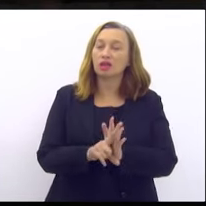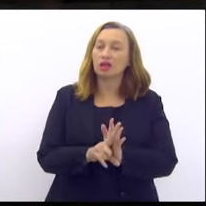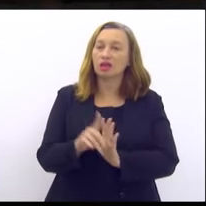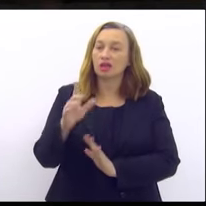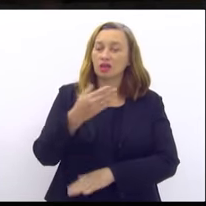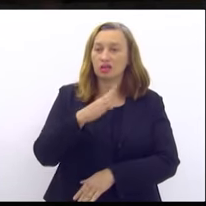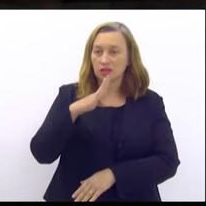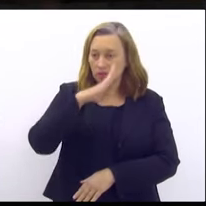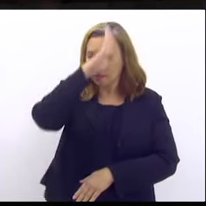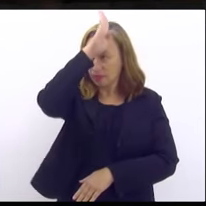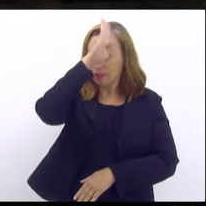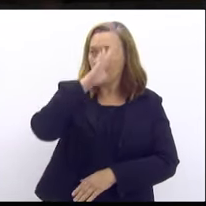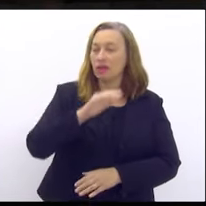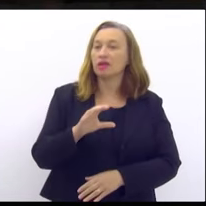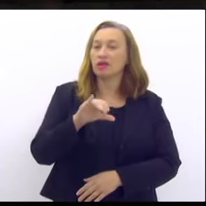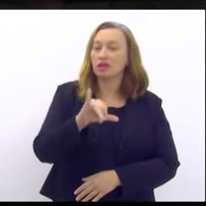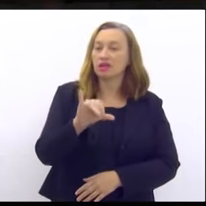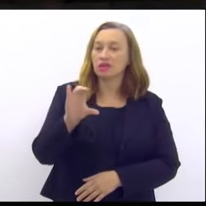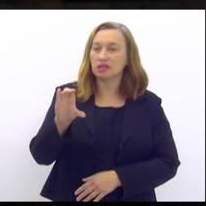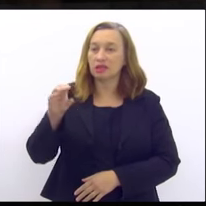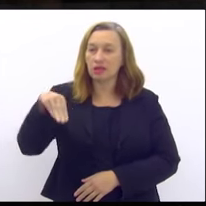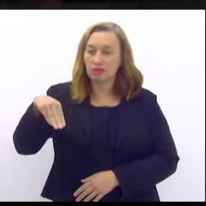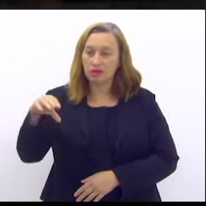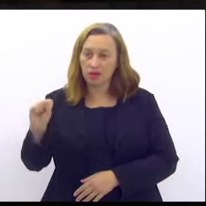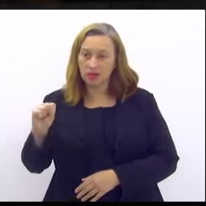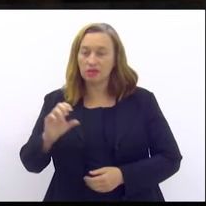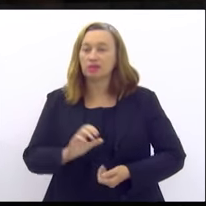lei de ICMS